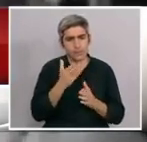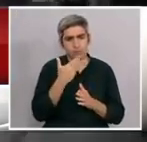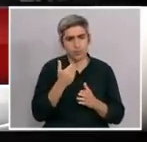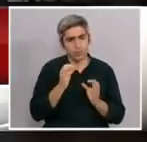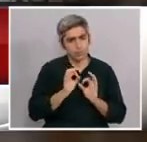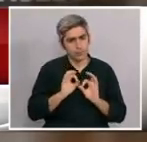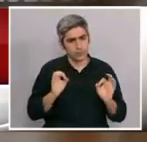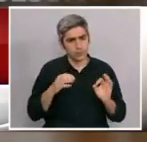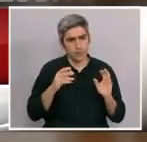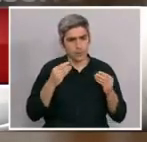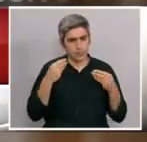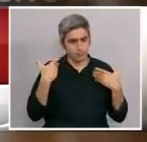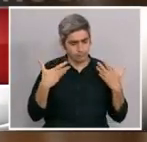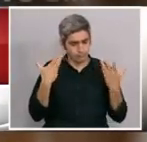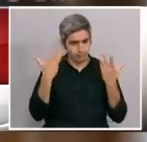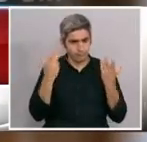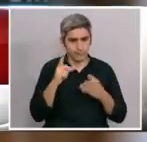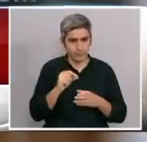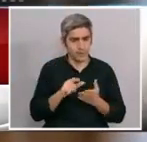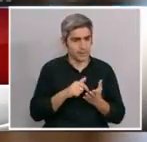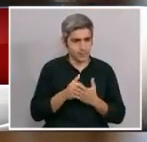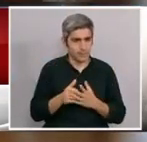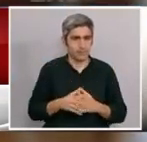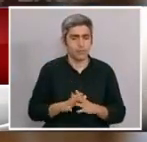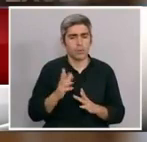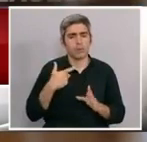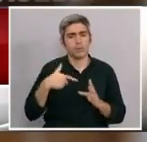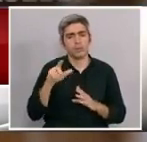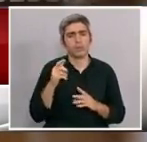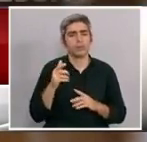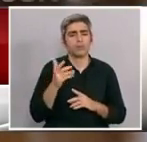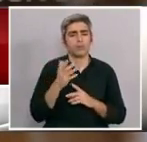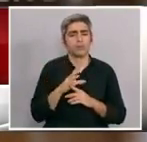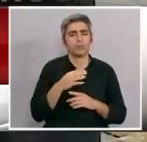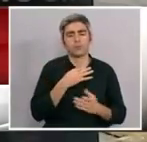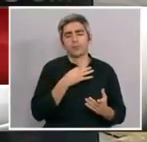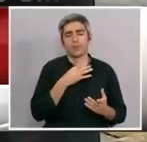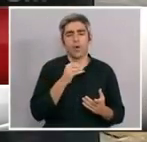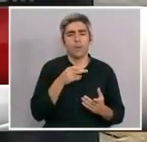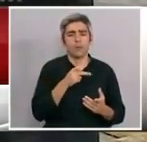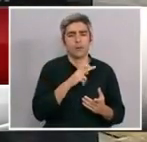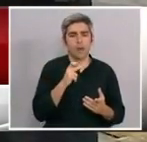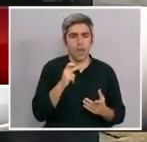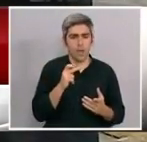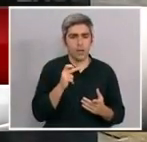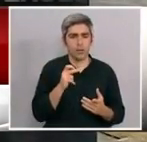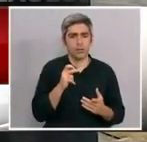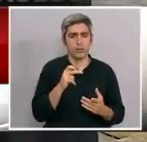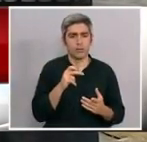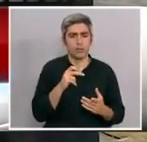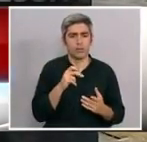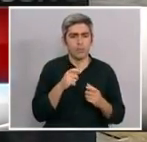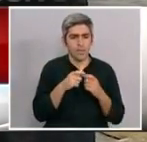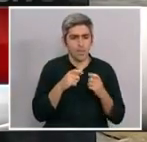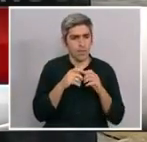bonitas, as mais arranjadas. Quando íamos à ópera, porque davam para lá